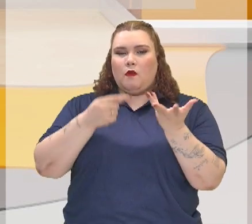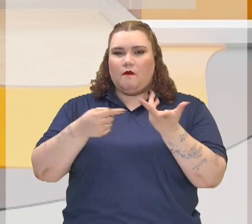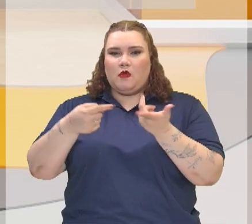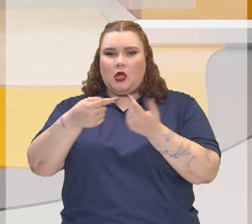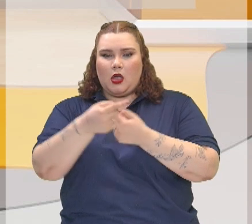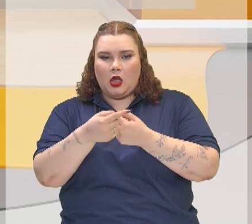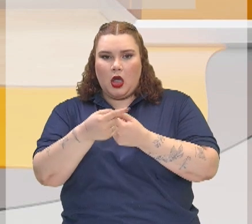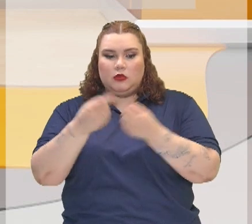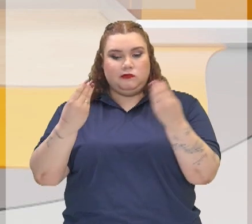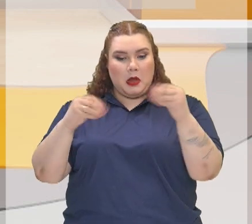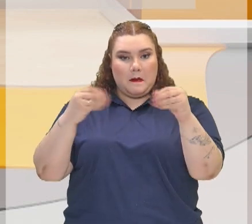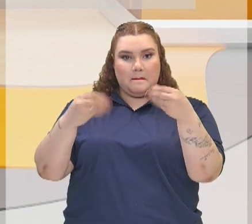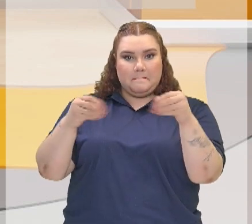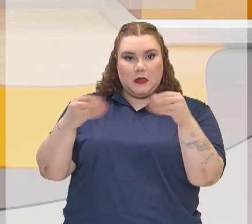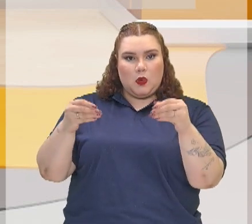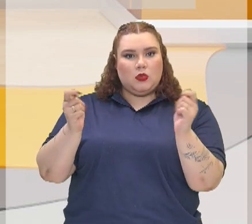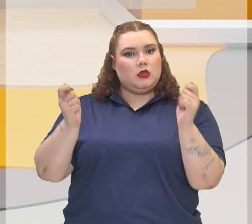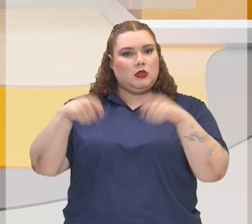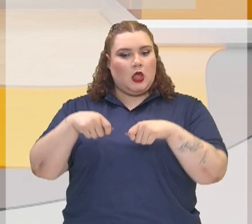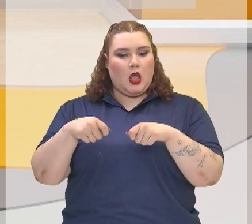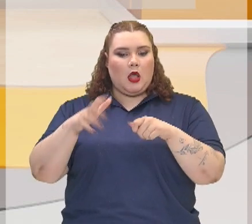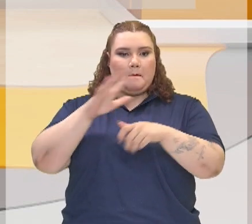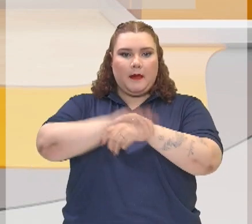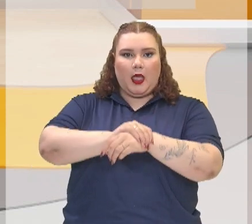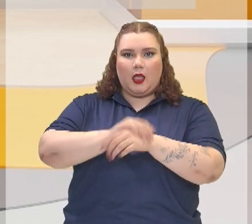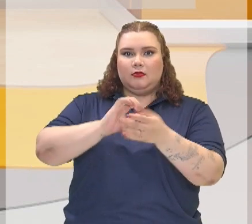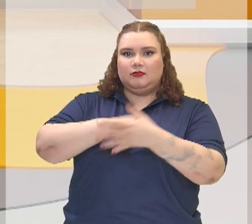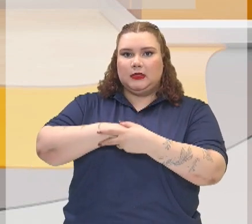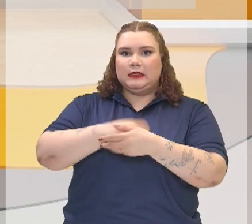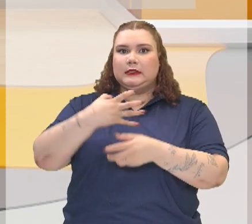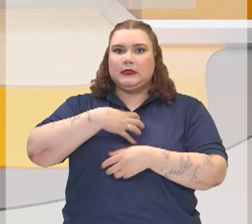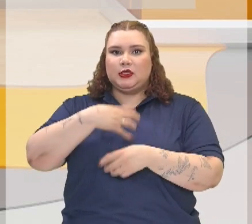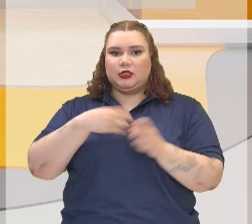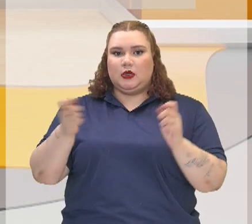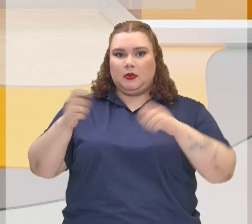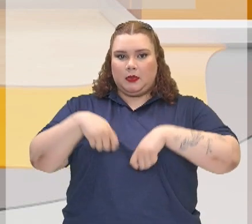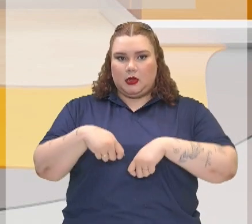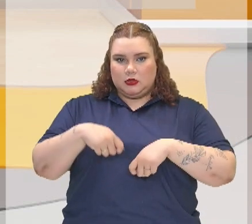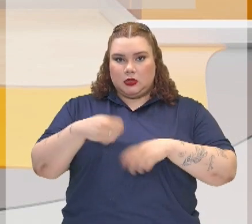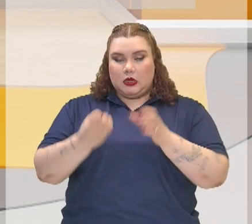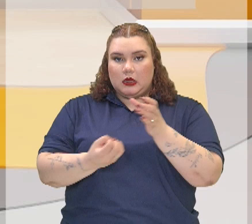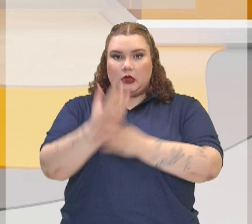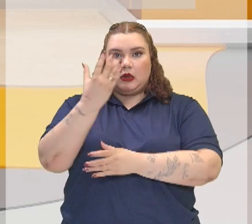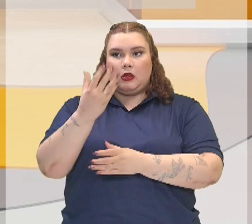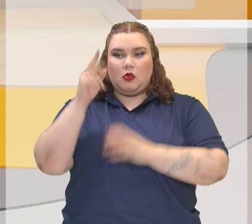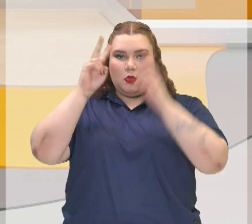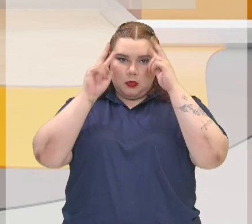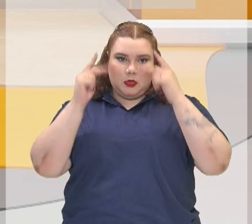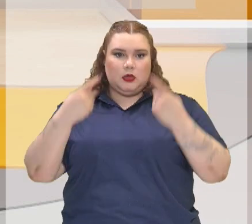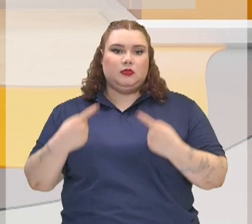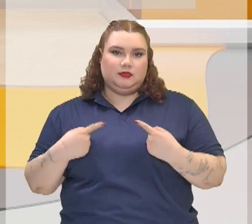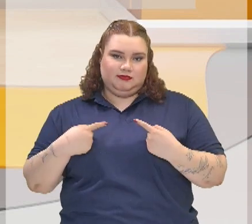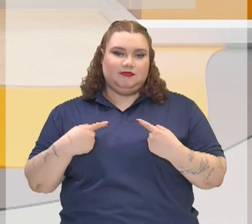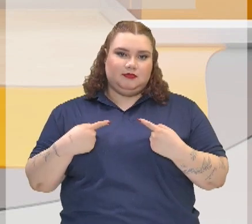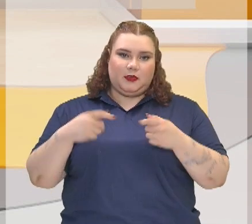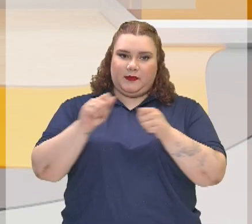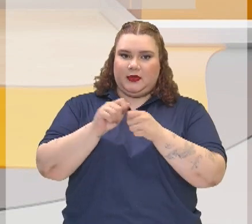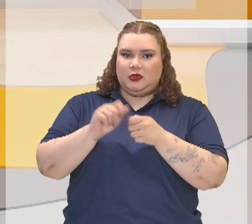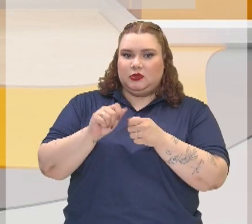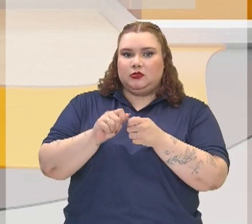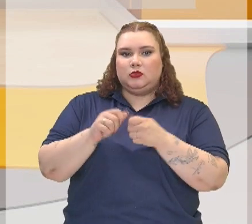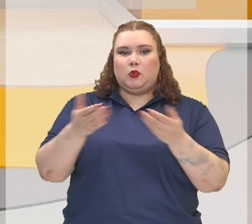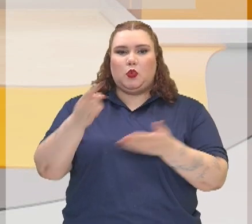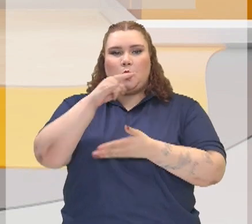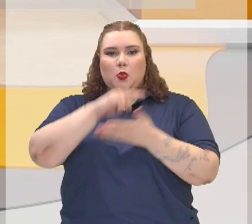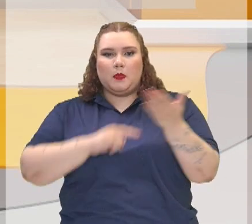objetos físicos, aquilo que você pode tocar e que foi produzido pelos humanos, né? Sendo assim,